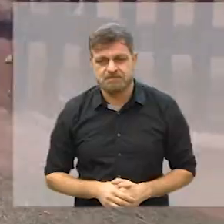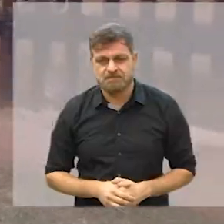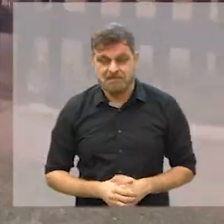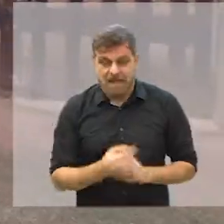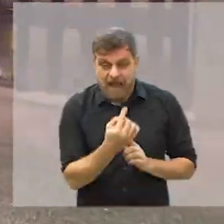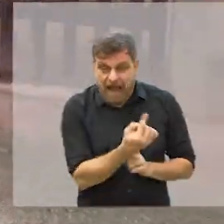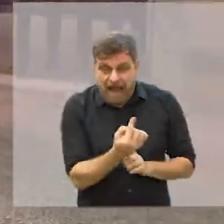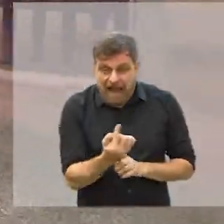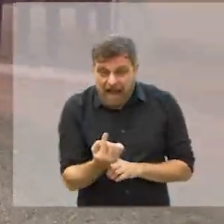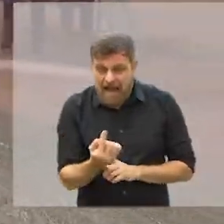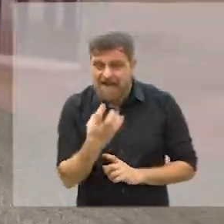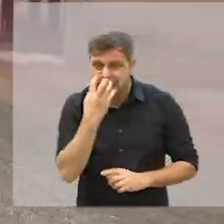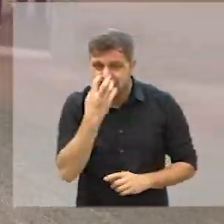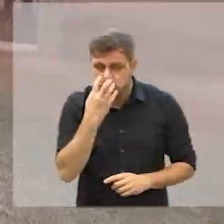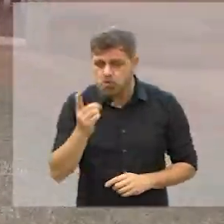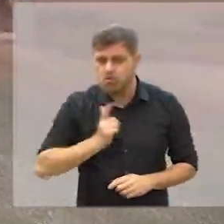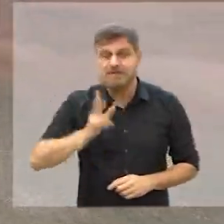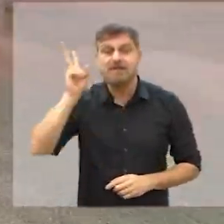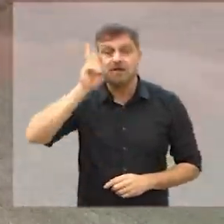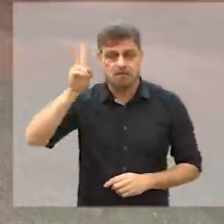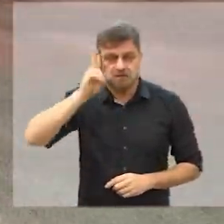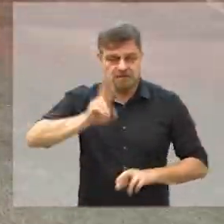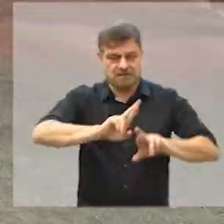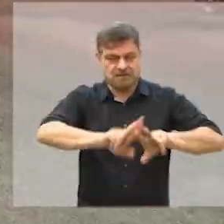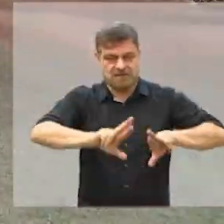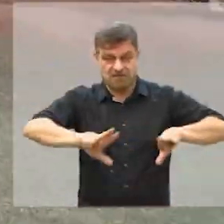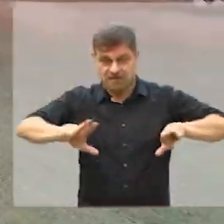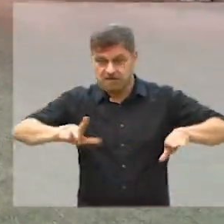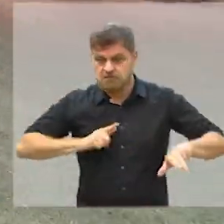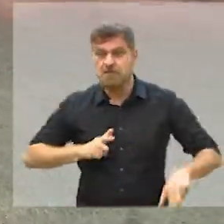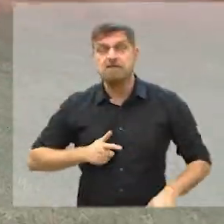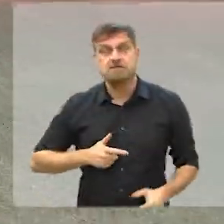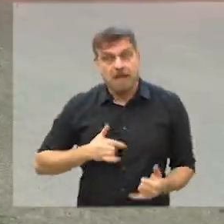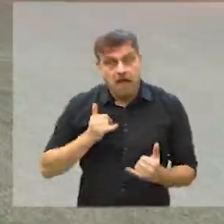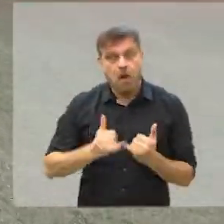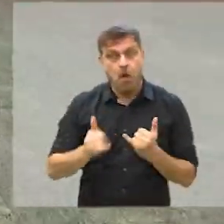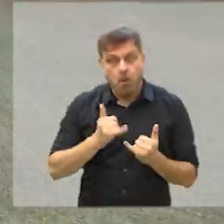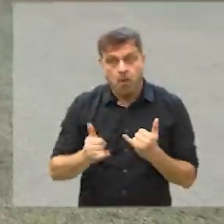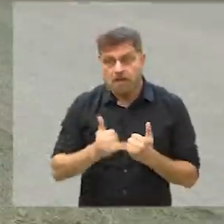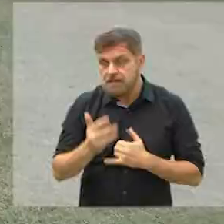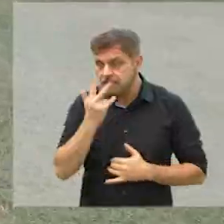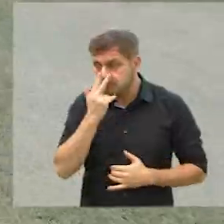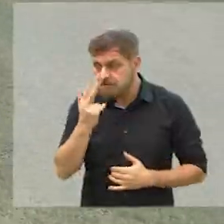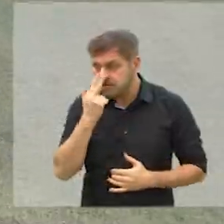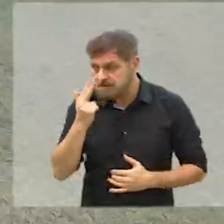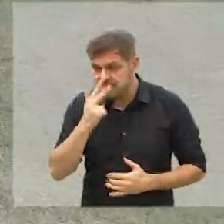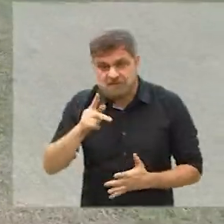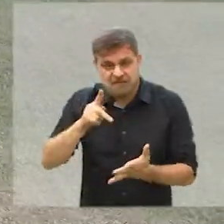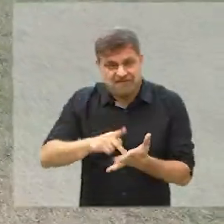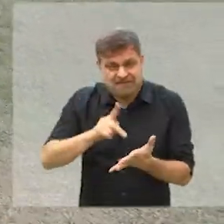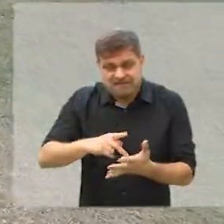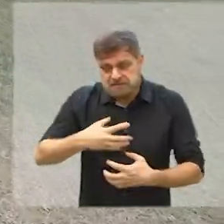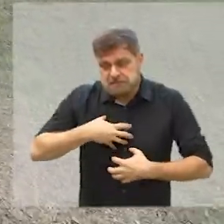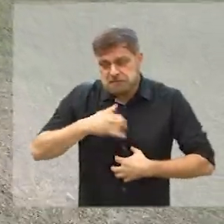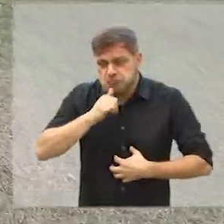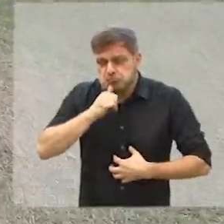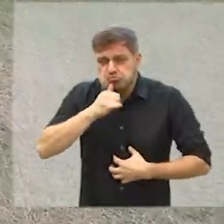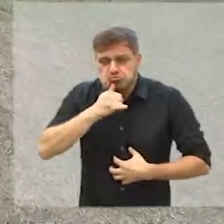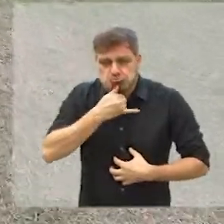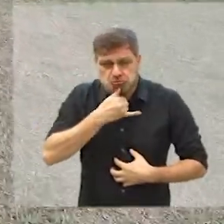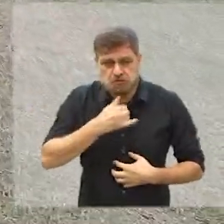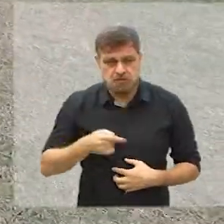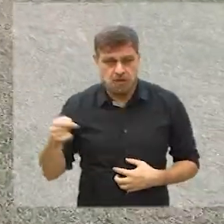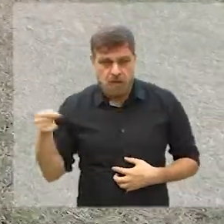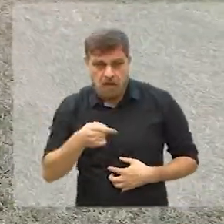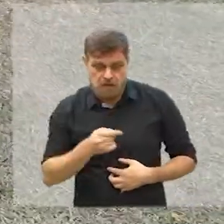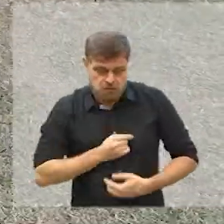Cada animal aqui tem sua história e todas são bem parecidas. Na verdade, são bem tristes. Essa é